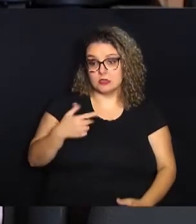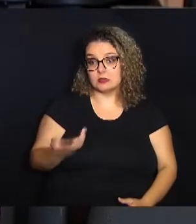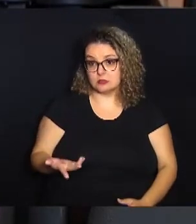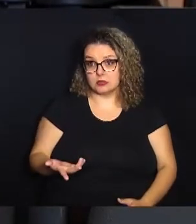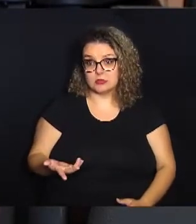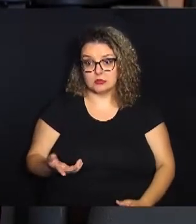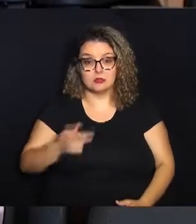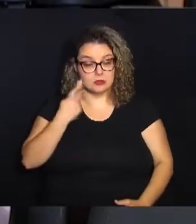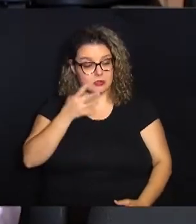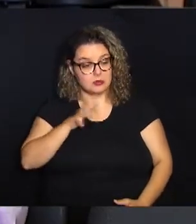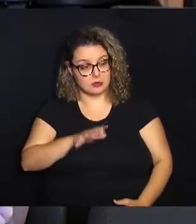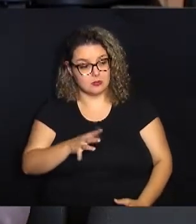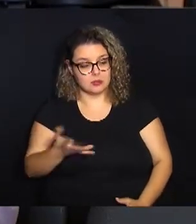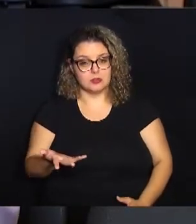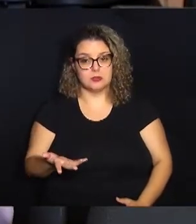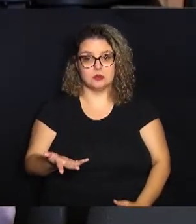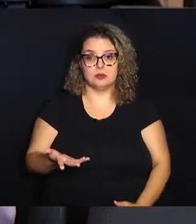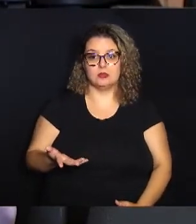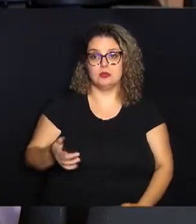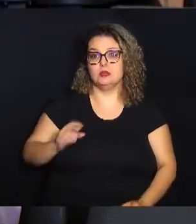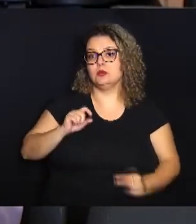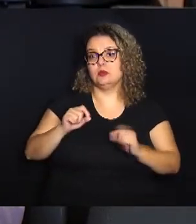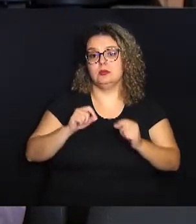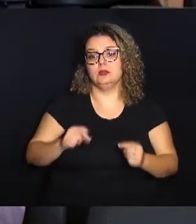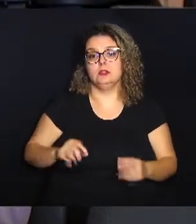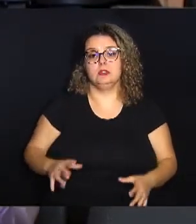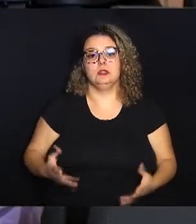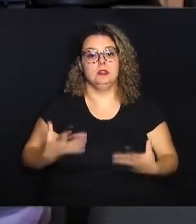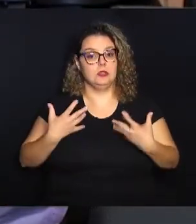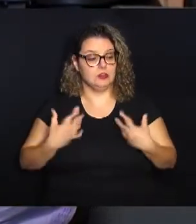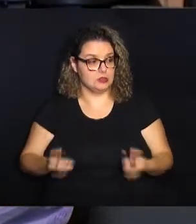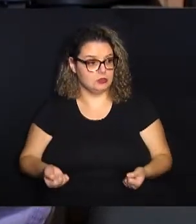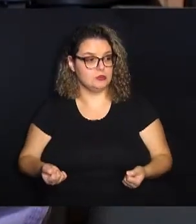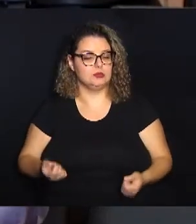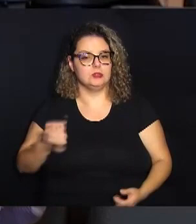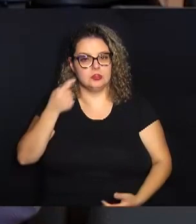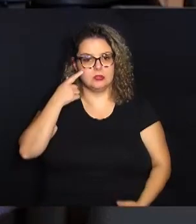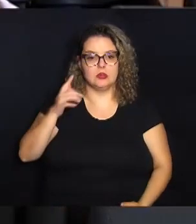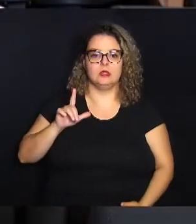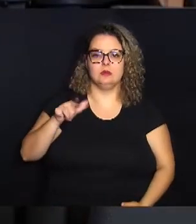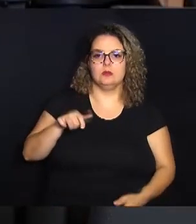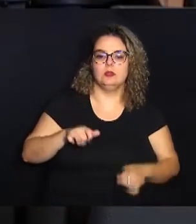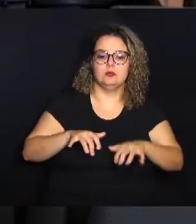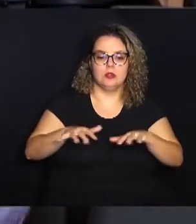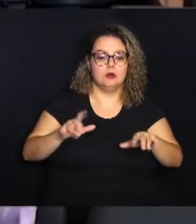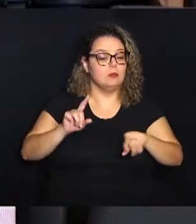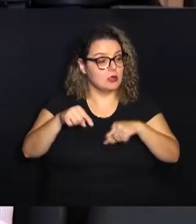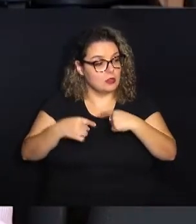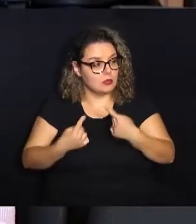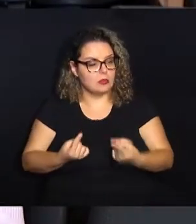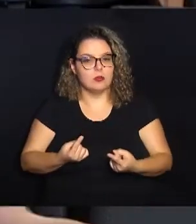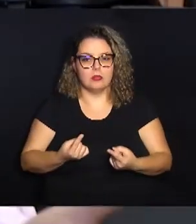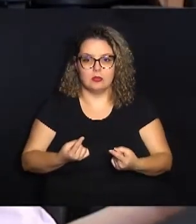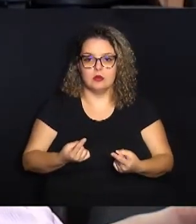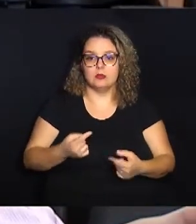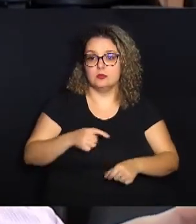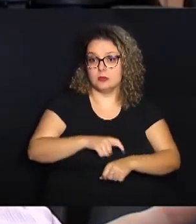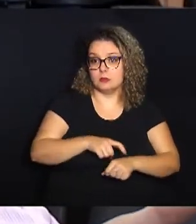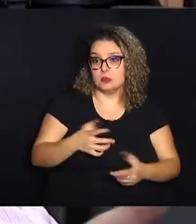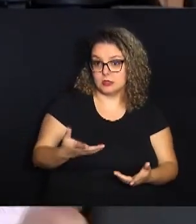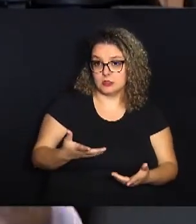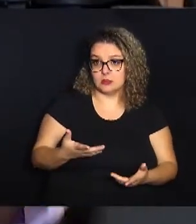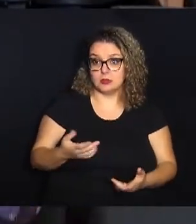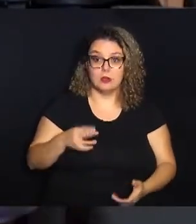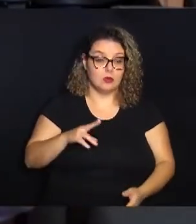essa política, o que adotou o conceito, depois amplia isso para outras situações.